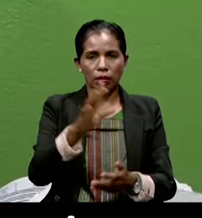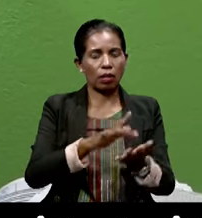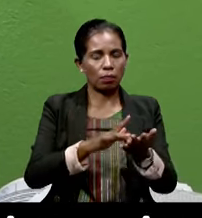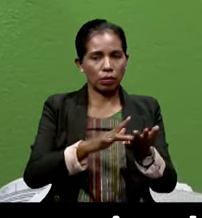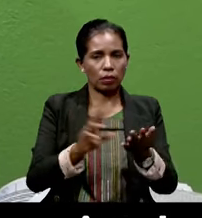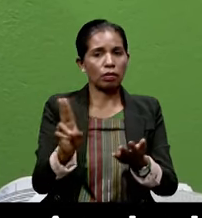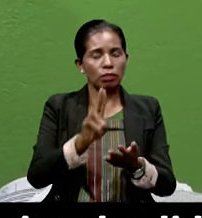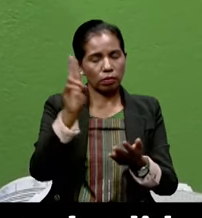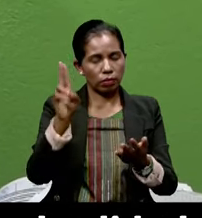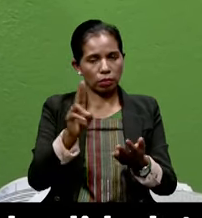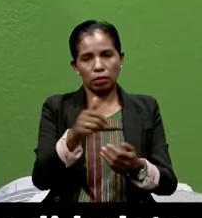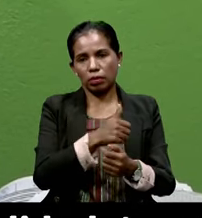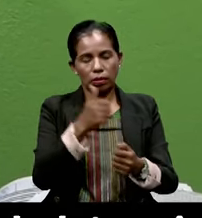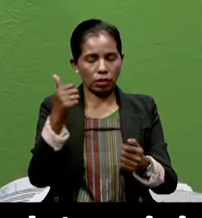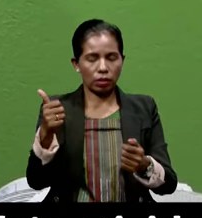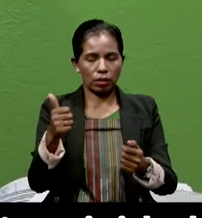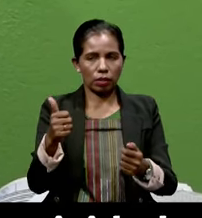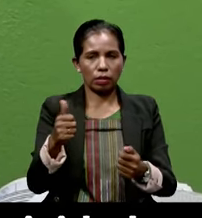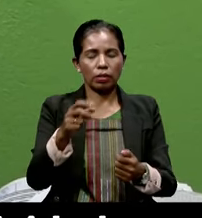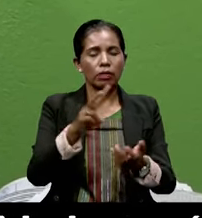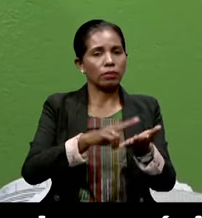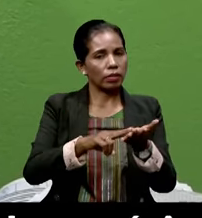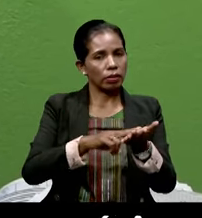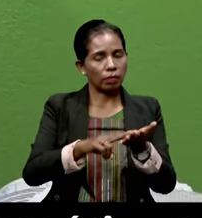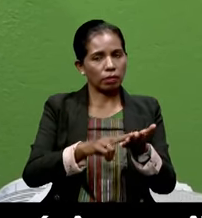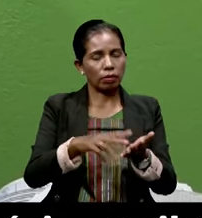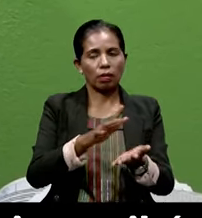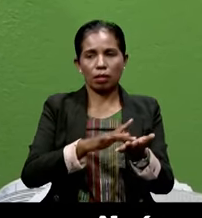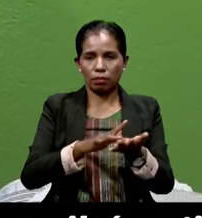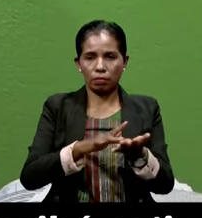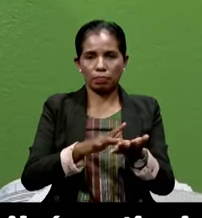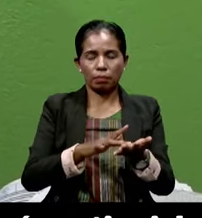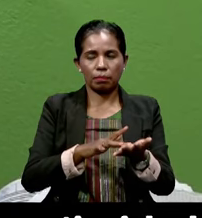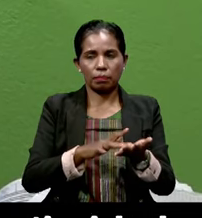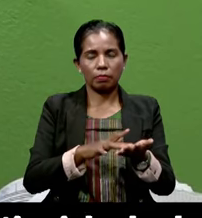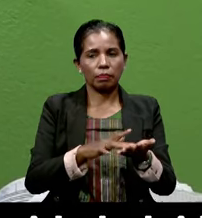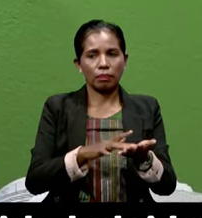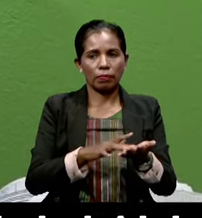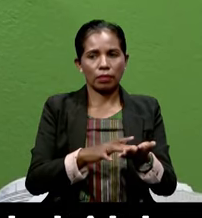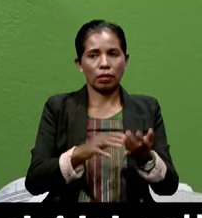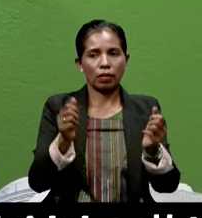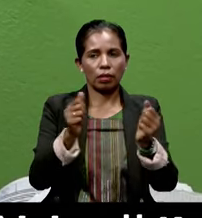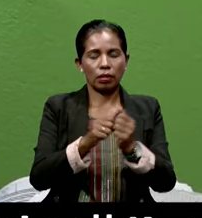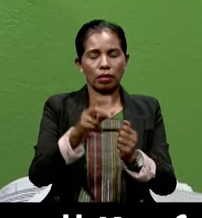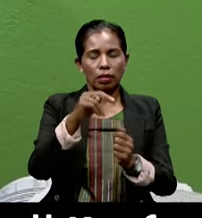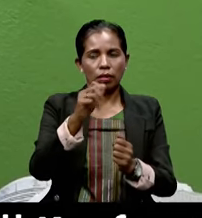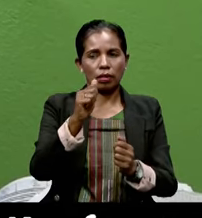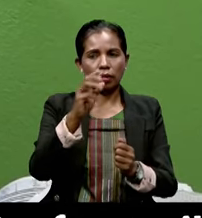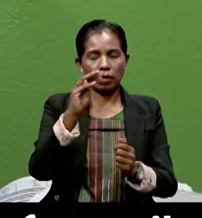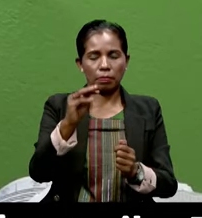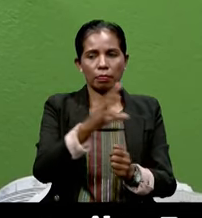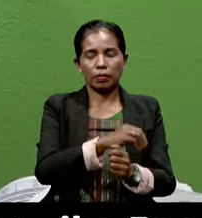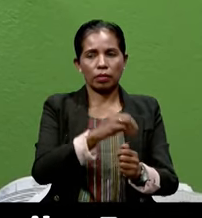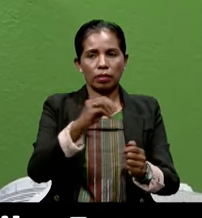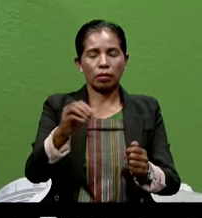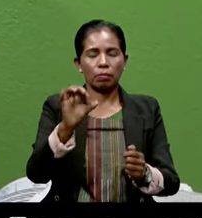metronidazol, no circelo mac multivitamin, no aimoruk o categoria NAPS, anesan ketamin,